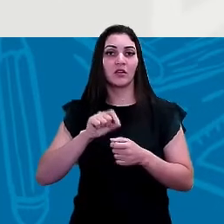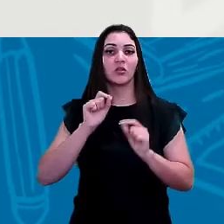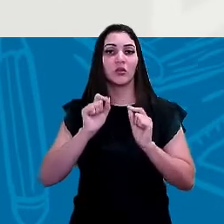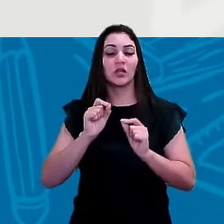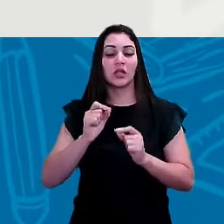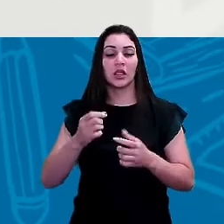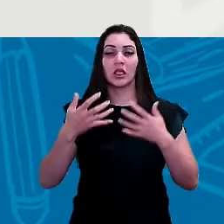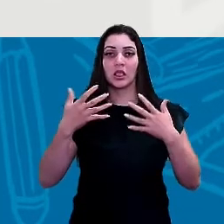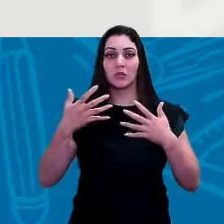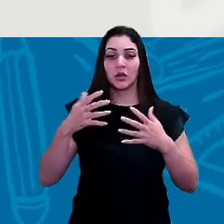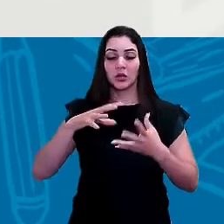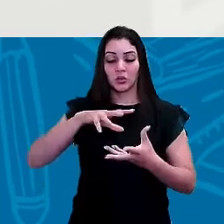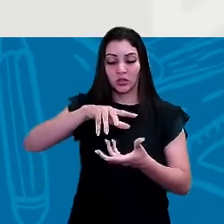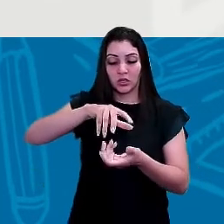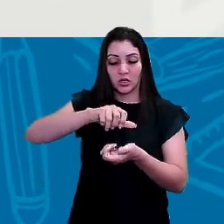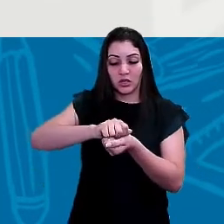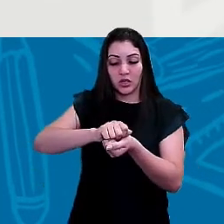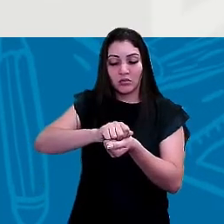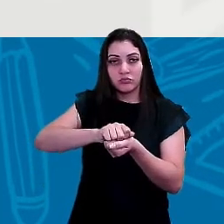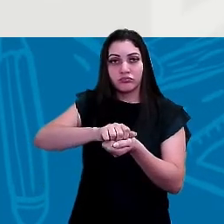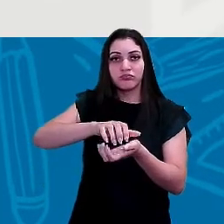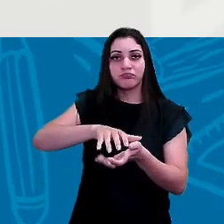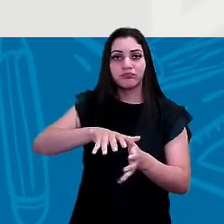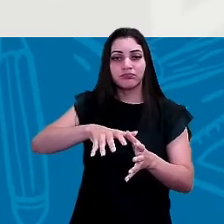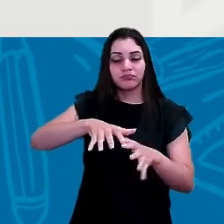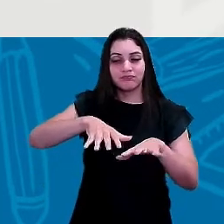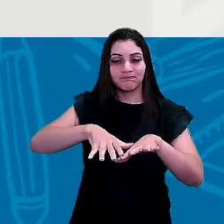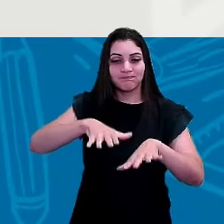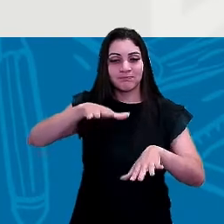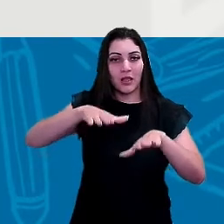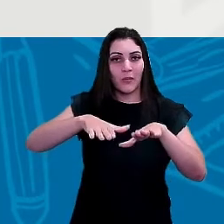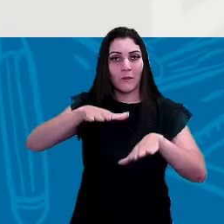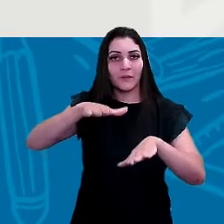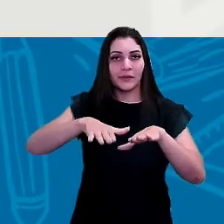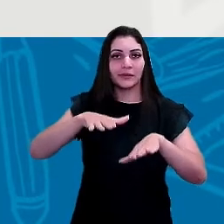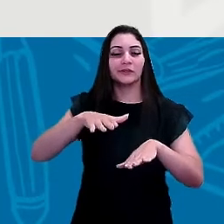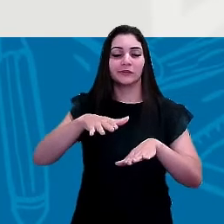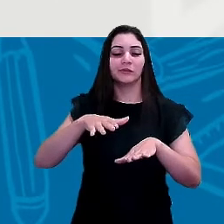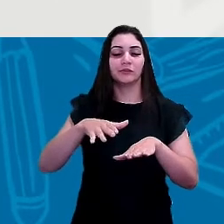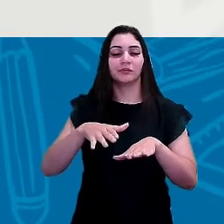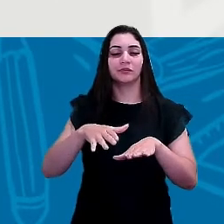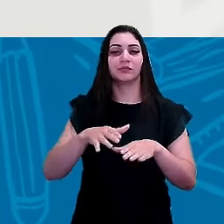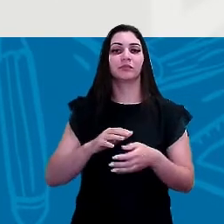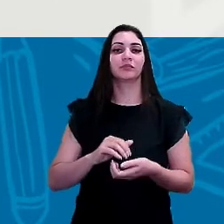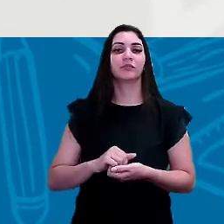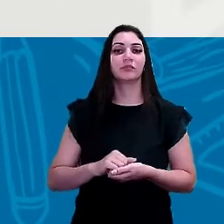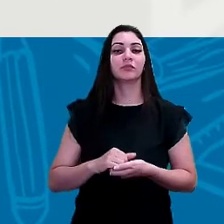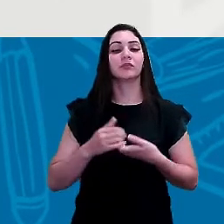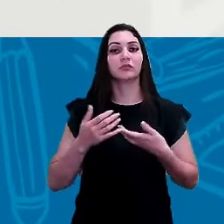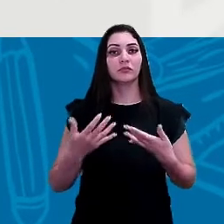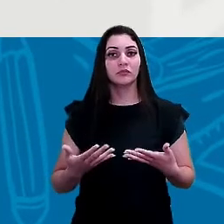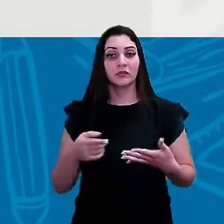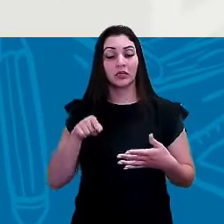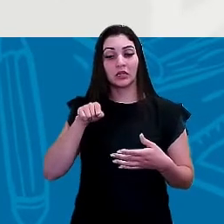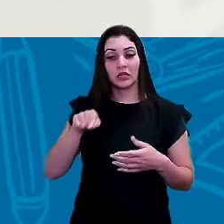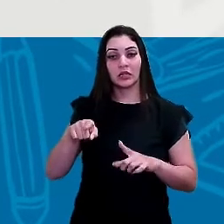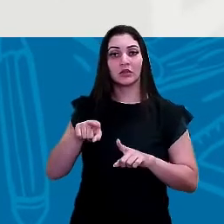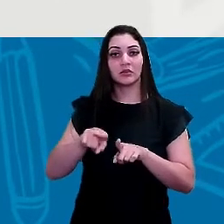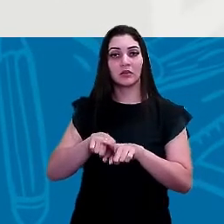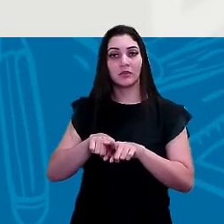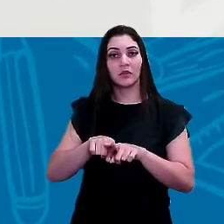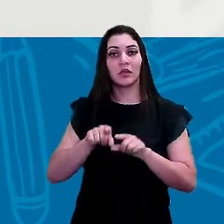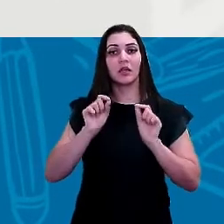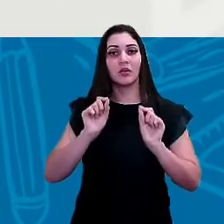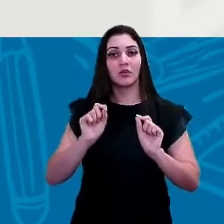aumente, né? Esse calor retido, né, por esses gases faz com que essa temperatura da Terra aumente. Esse também seria um